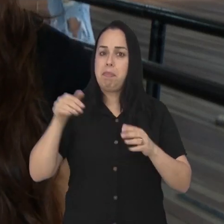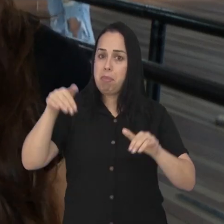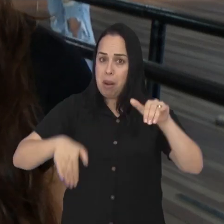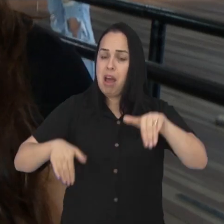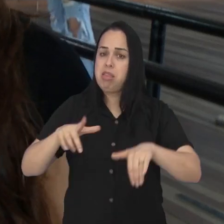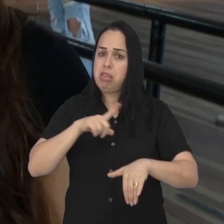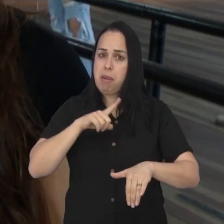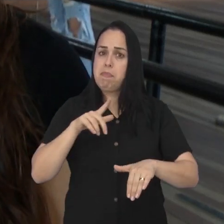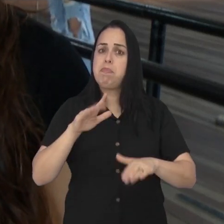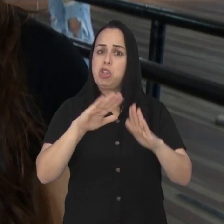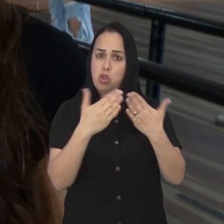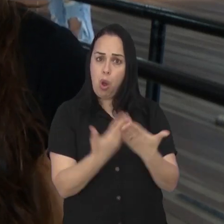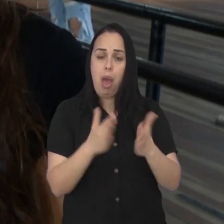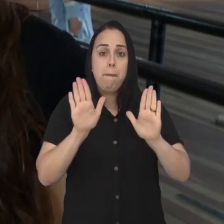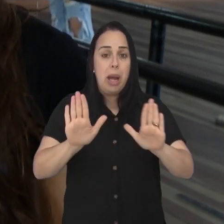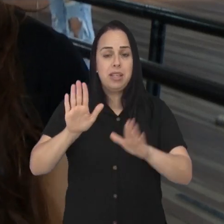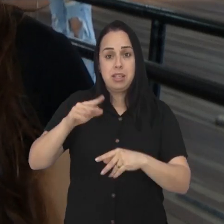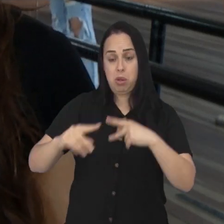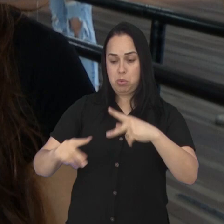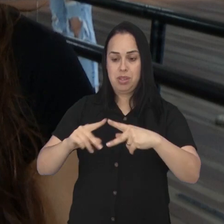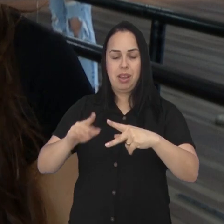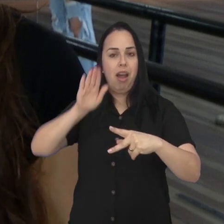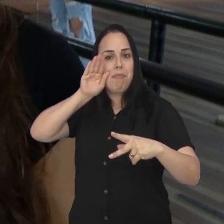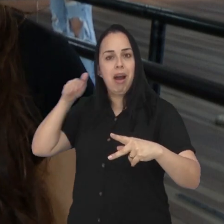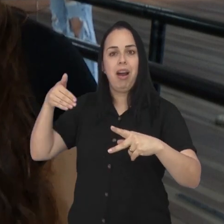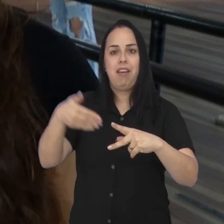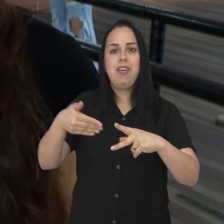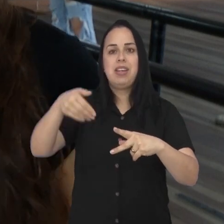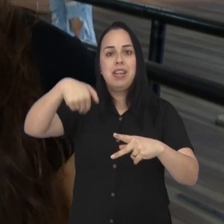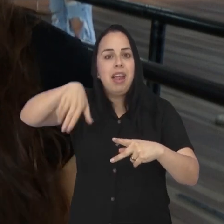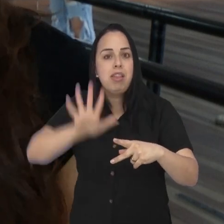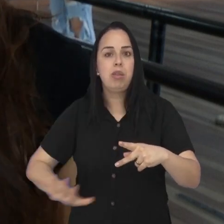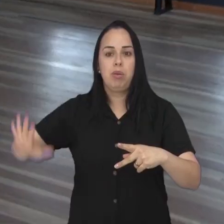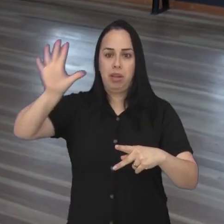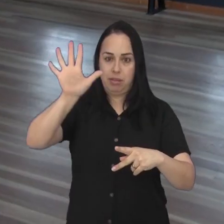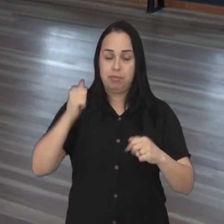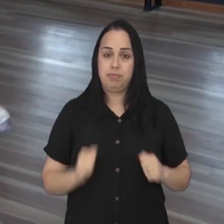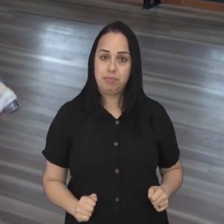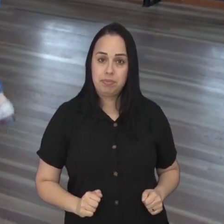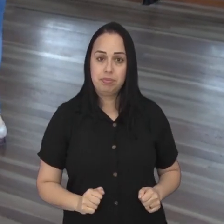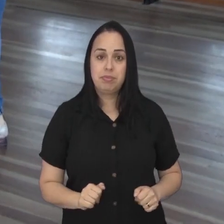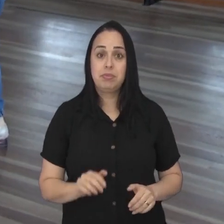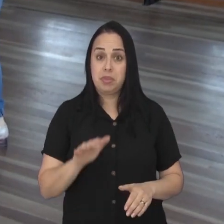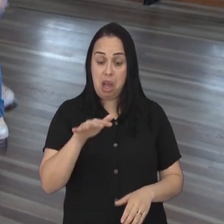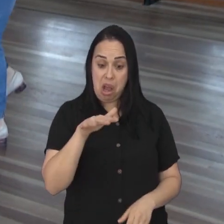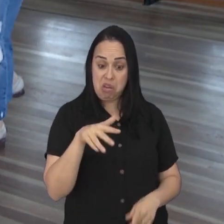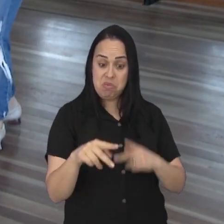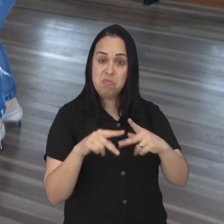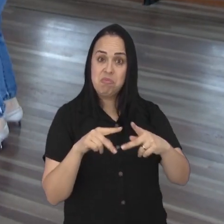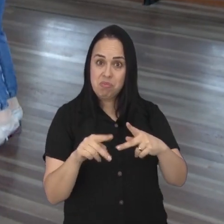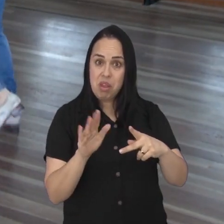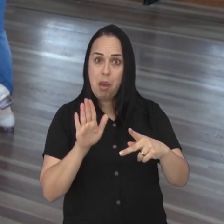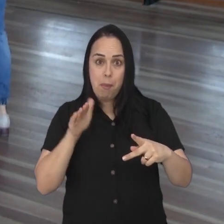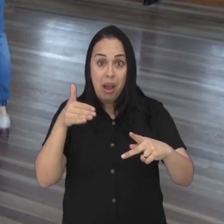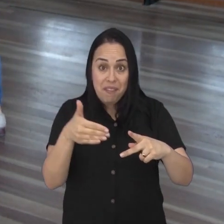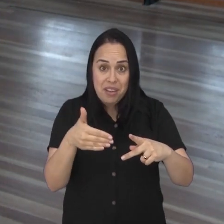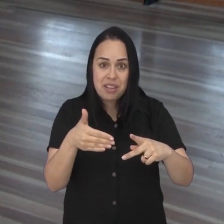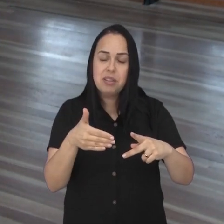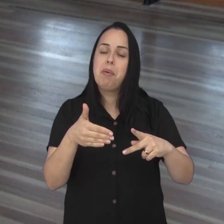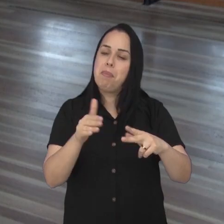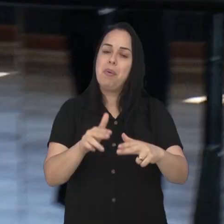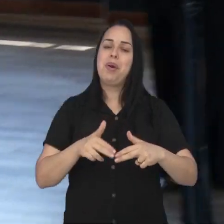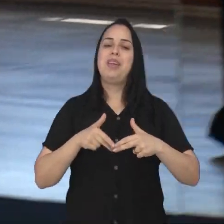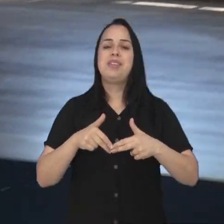no litoral tem aula, mas São José é considerado um dos polos nacionais do sapateado. Por ser considerado um polo do sapateado no